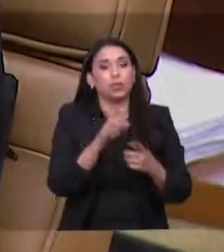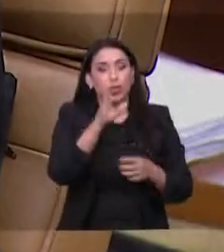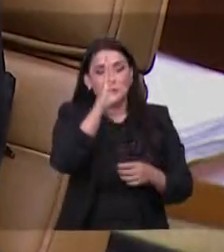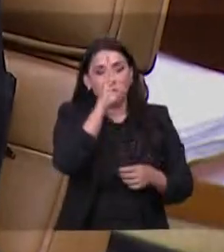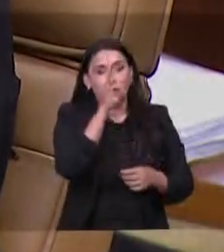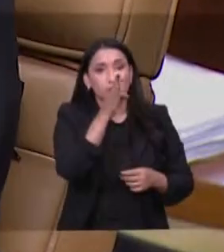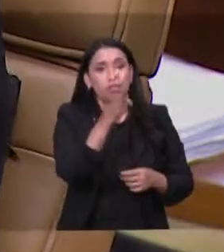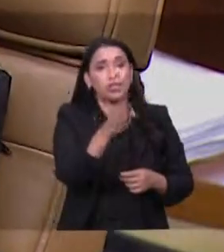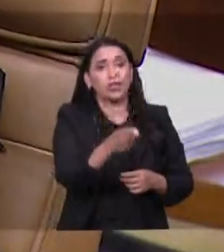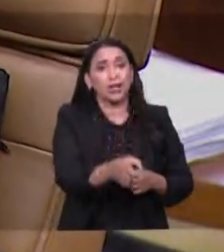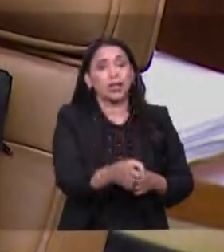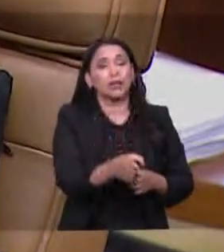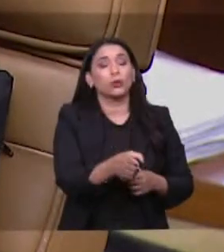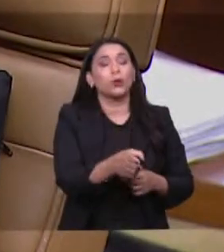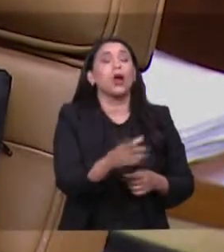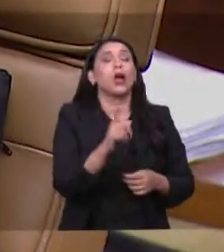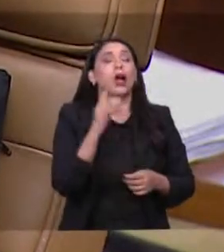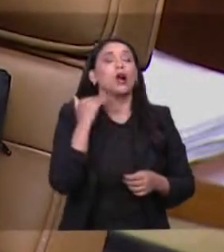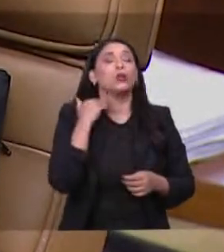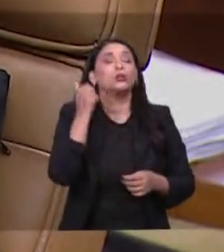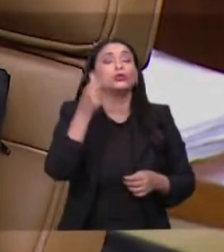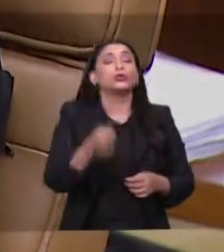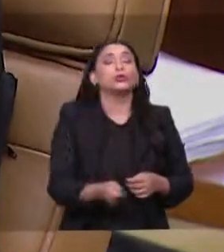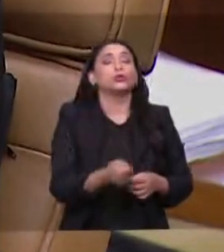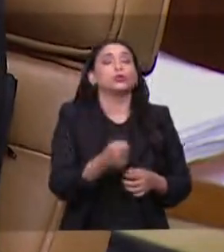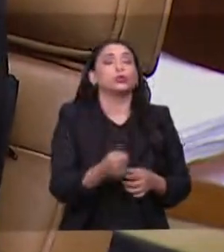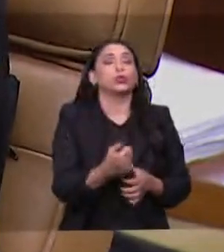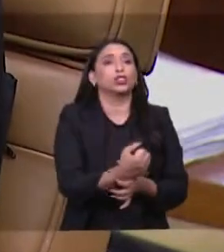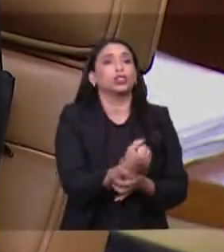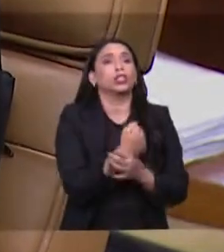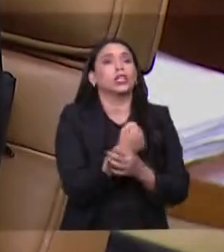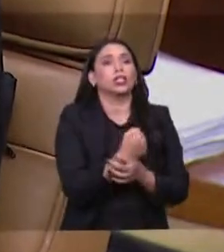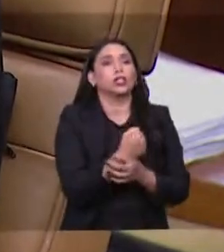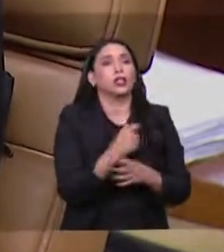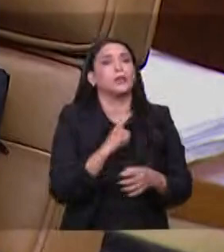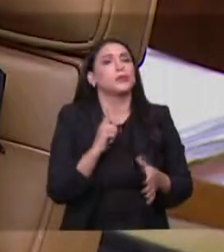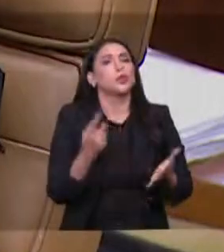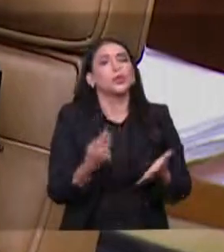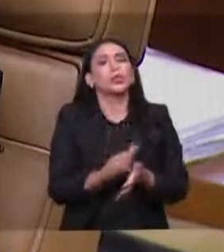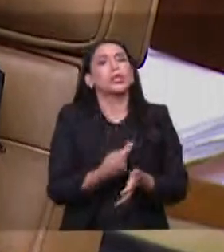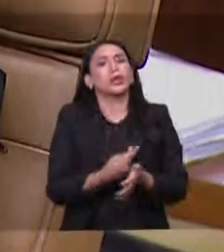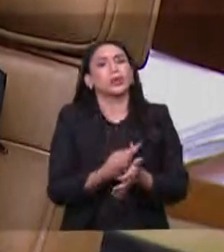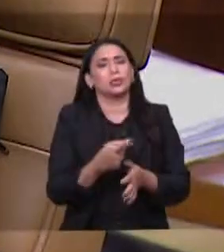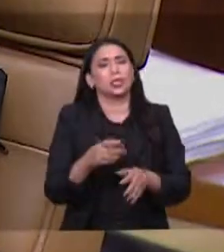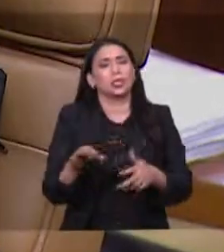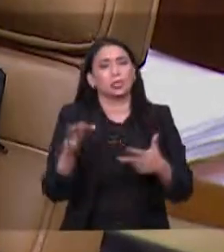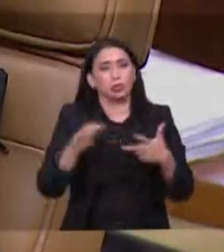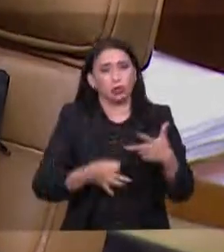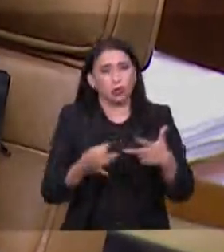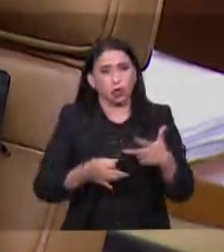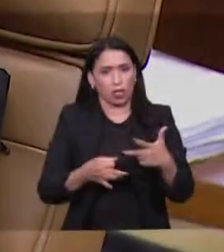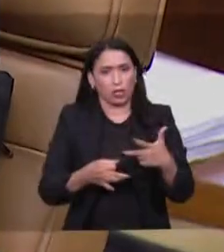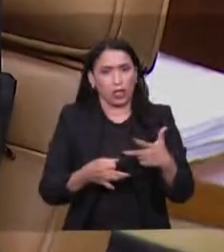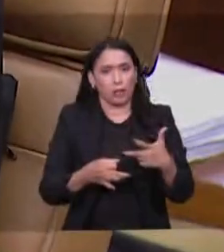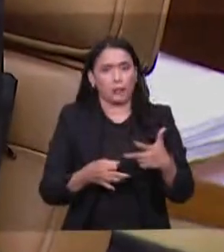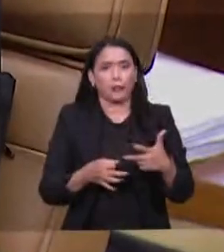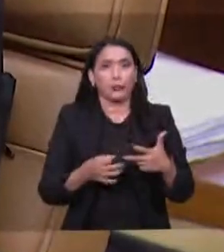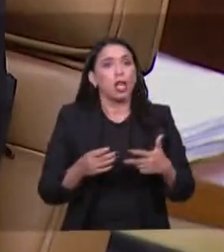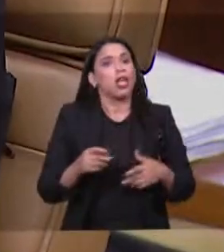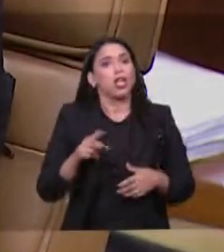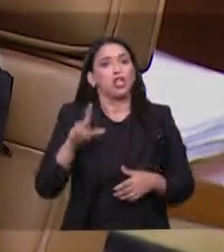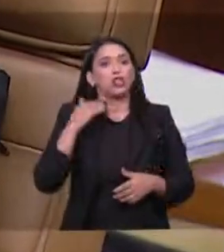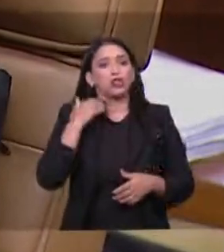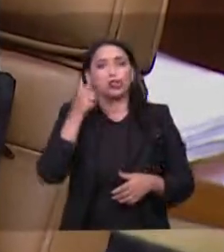dirigida do juiz de garantias. Então, o que ocorre no judiciário? Tem uma vaga para juiz de